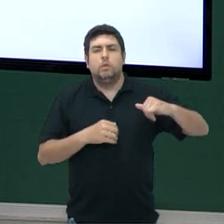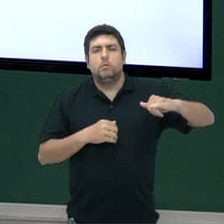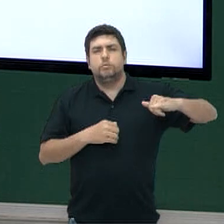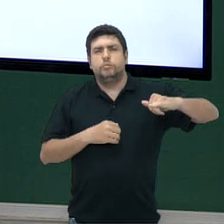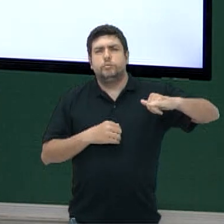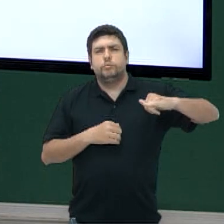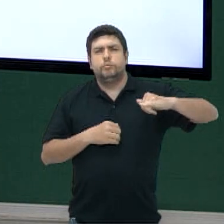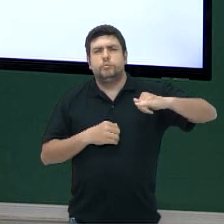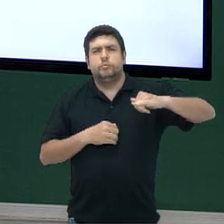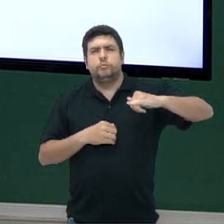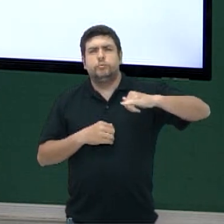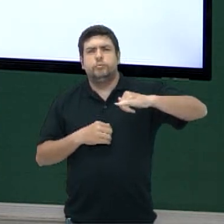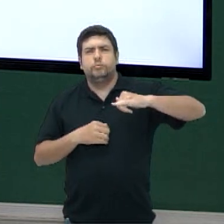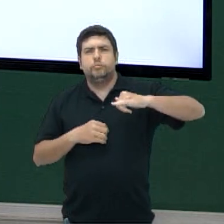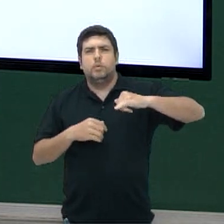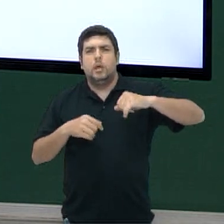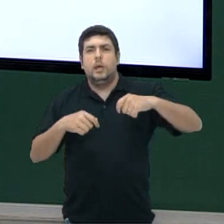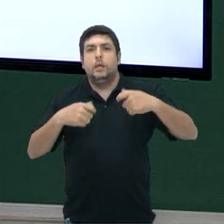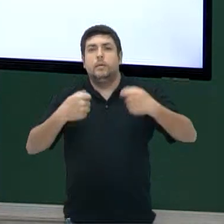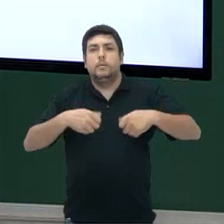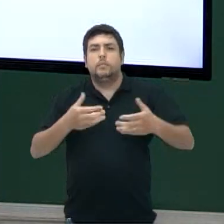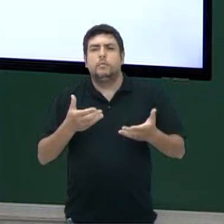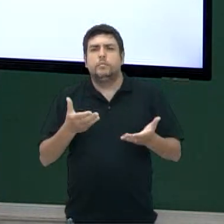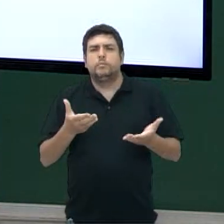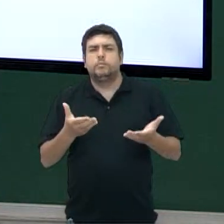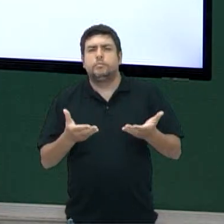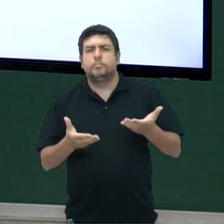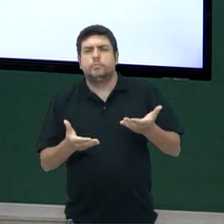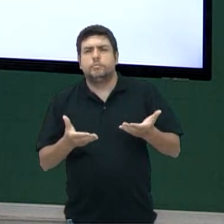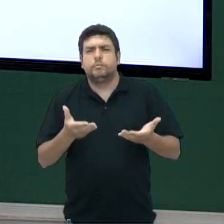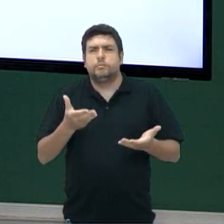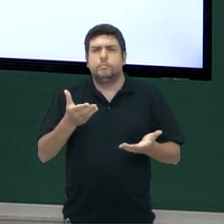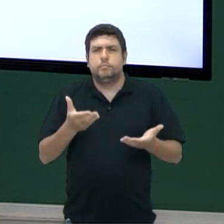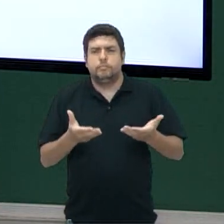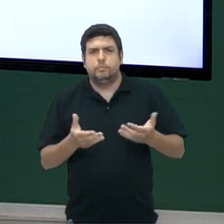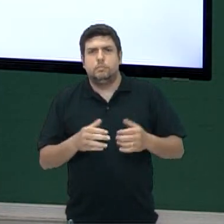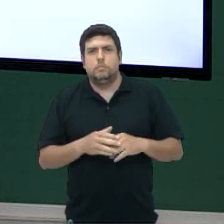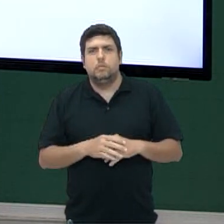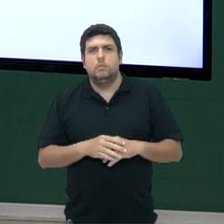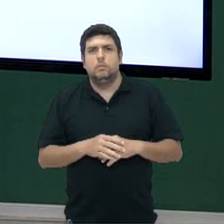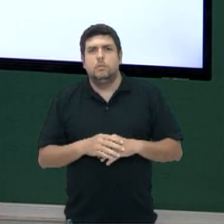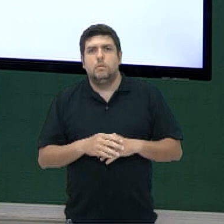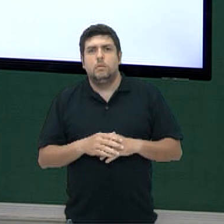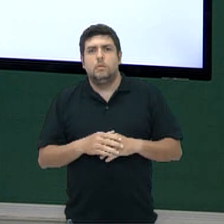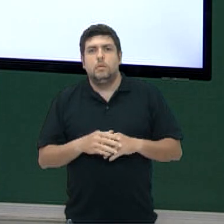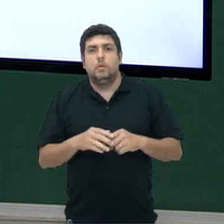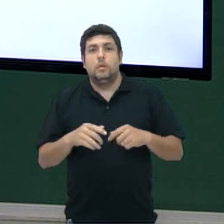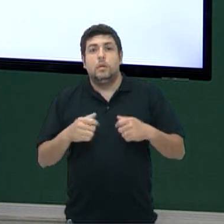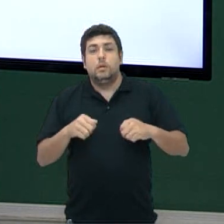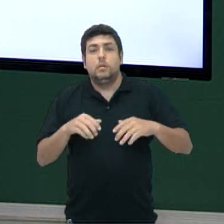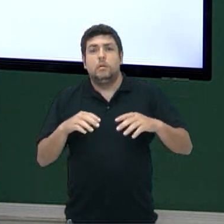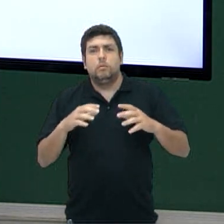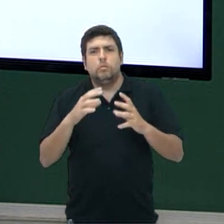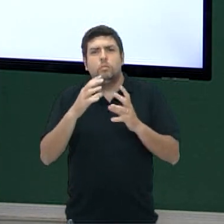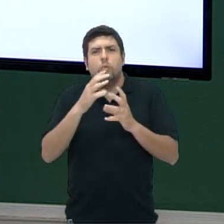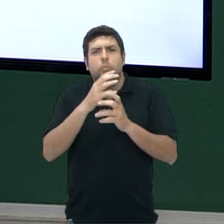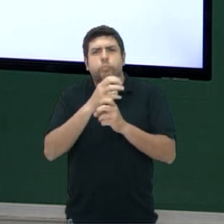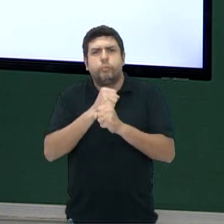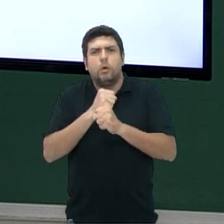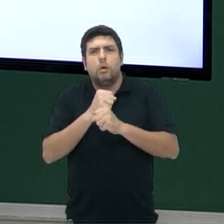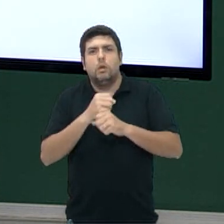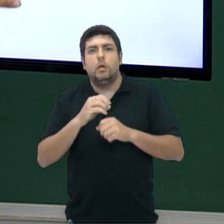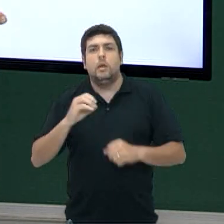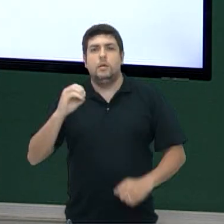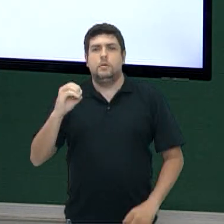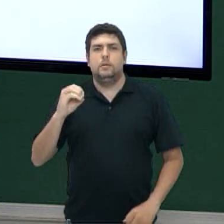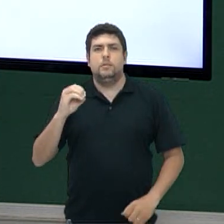que ter equilíbrio dinâmico, certo? Ou seja, as forças resultantes aqui têm que ser igual a zero. Ou seja, essa